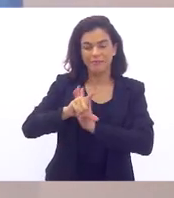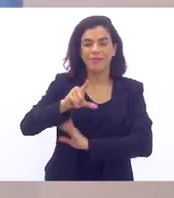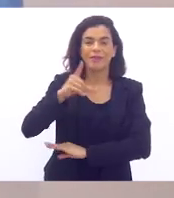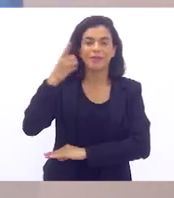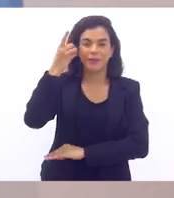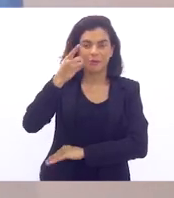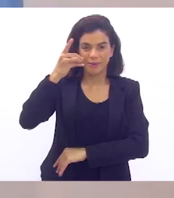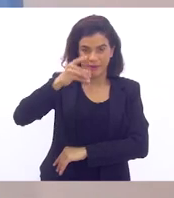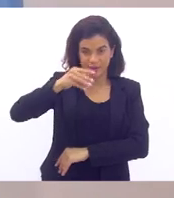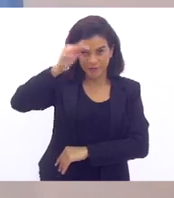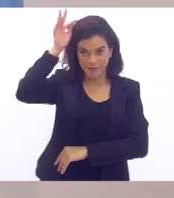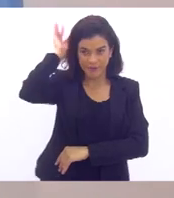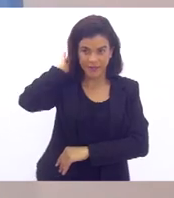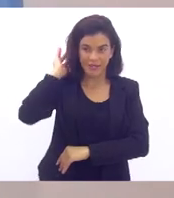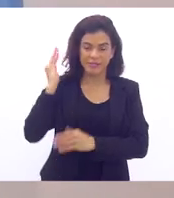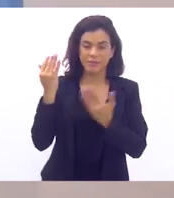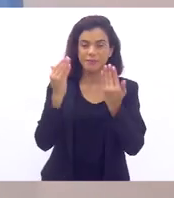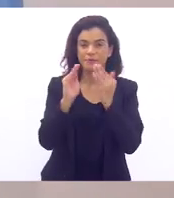Pacheco